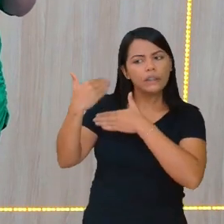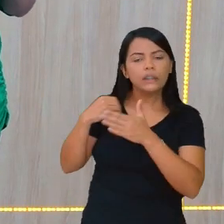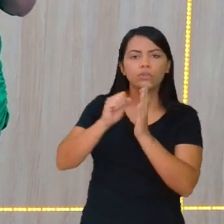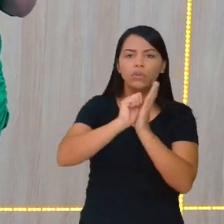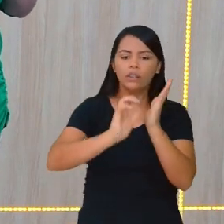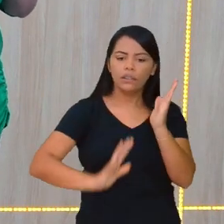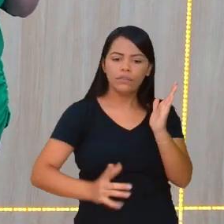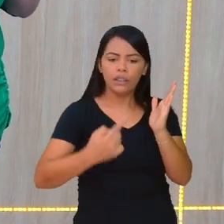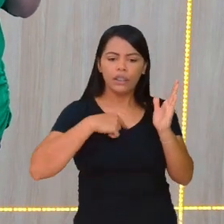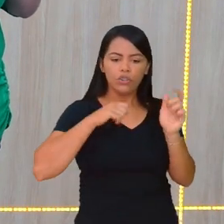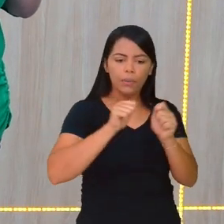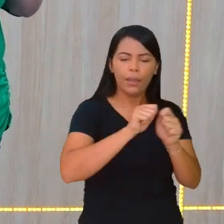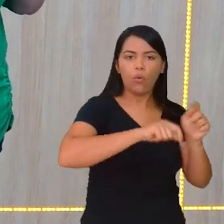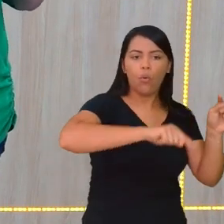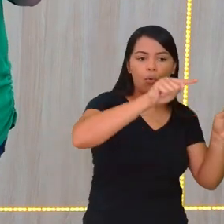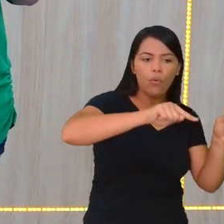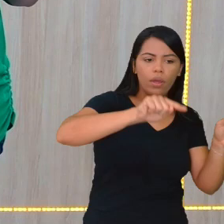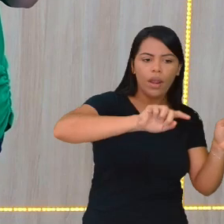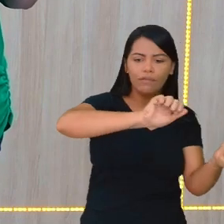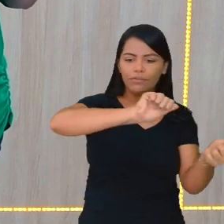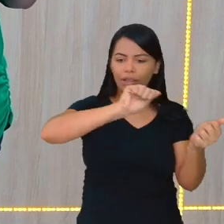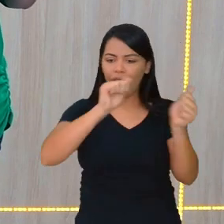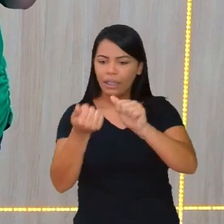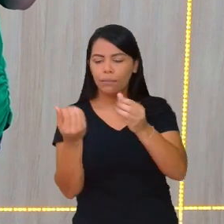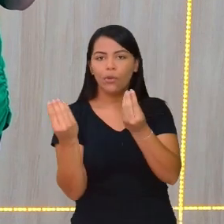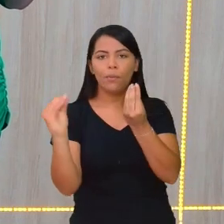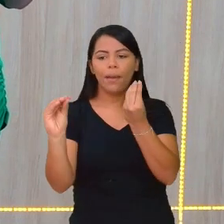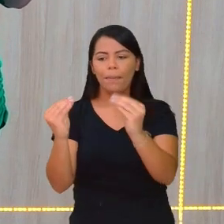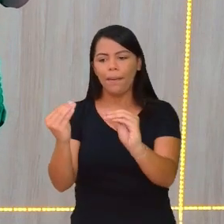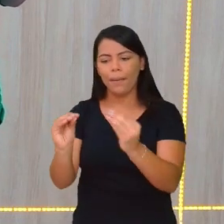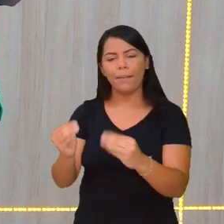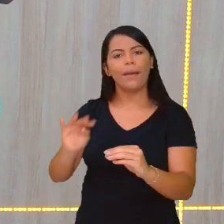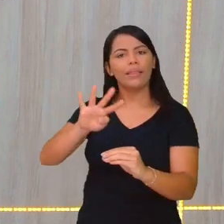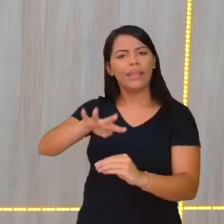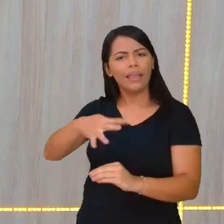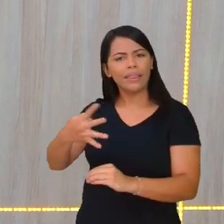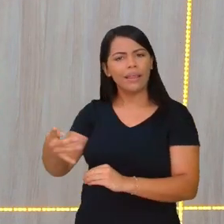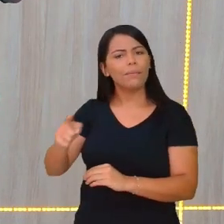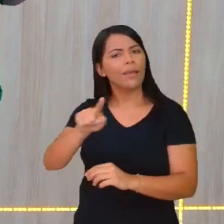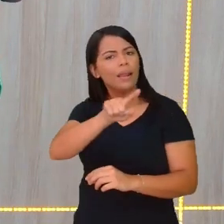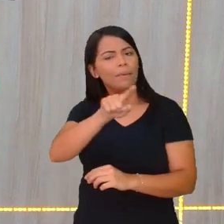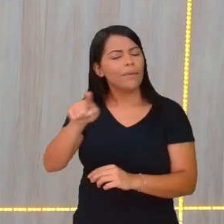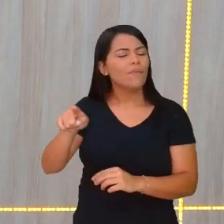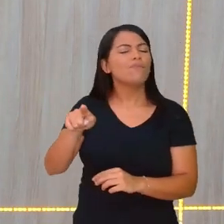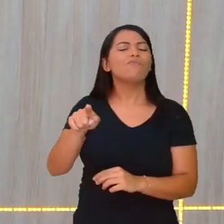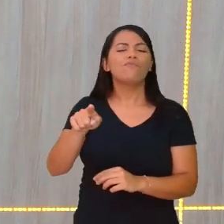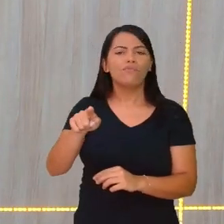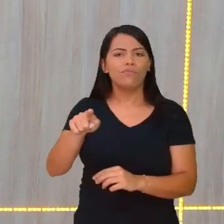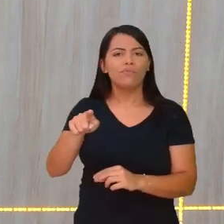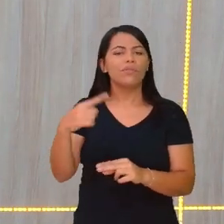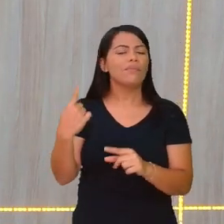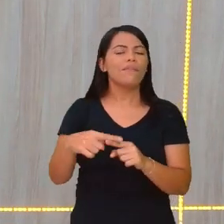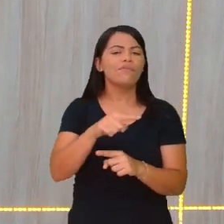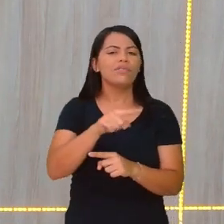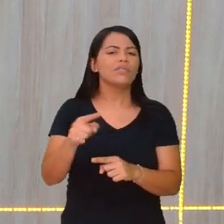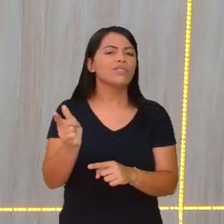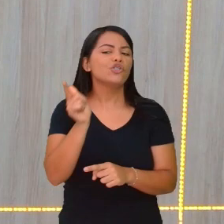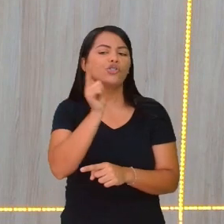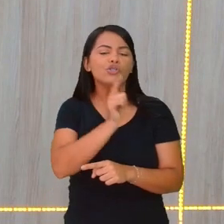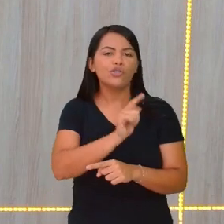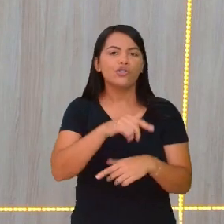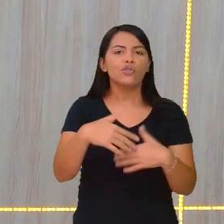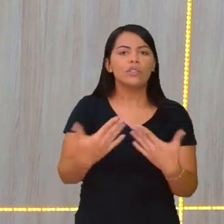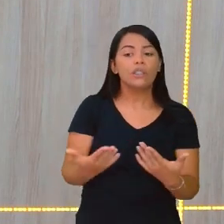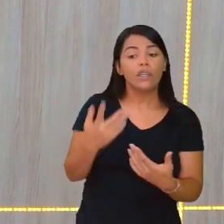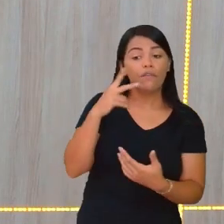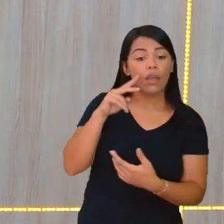gente transformou os dados do gráfico na tabela, para que vocês mesmos decidam se para vocês é